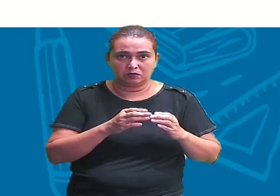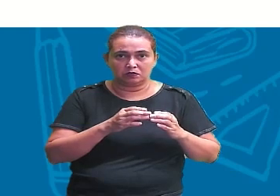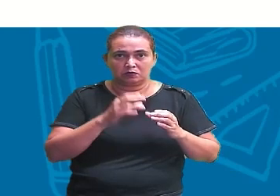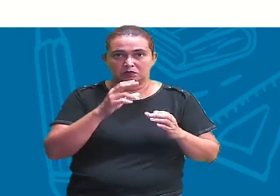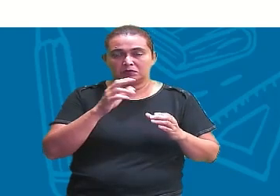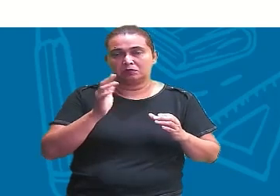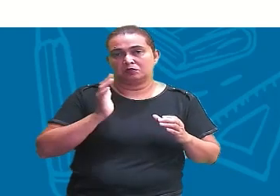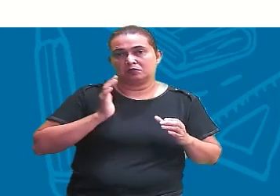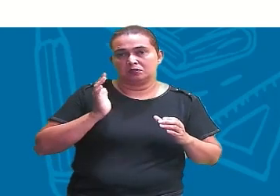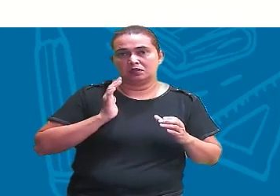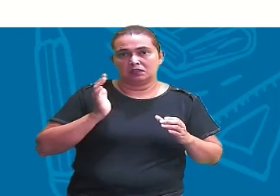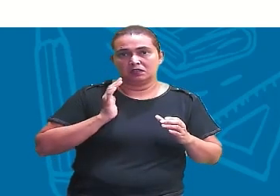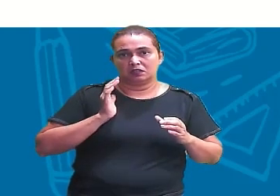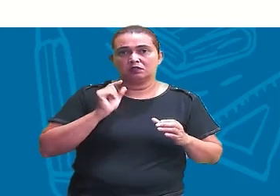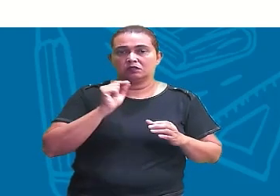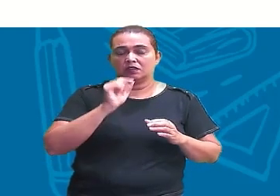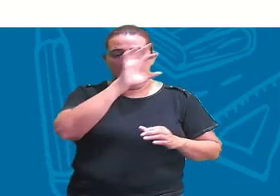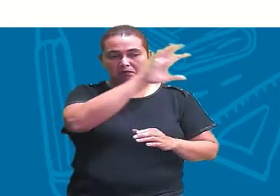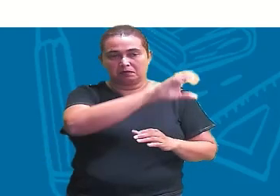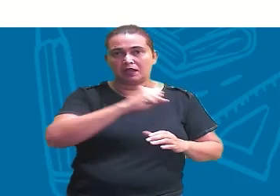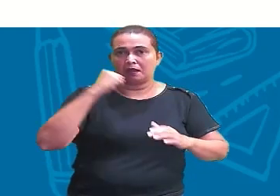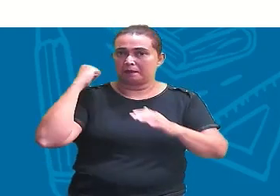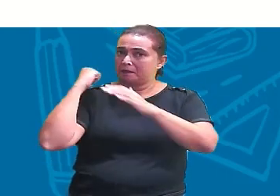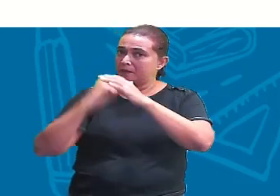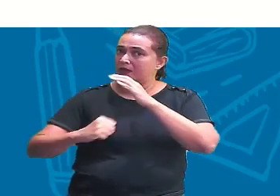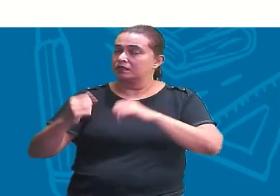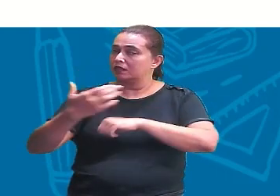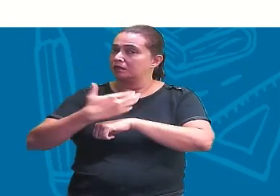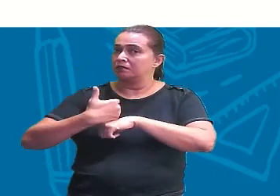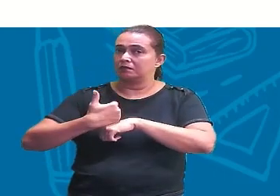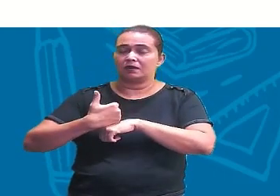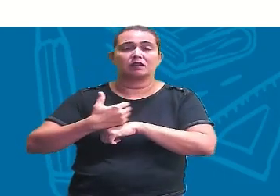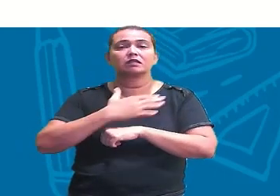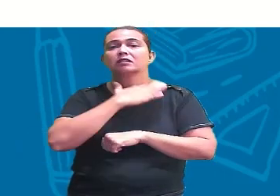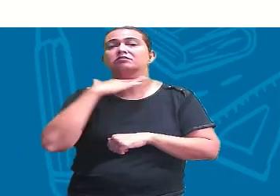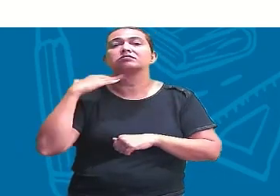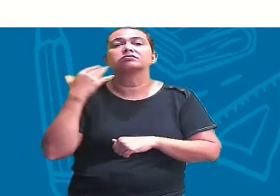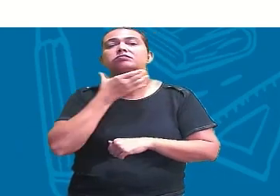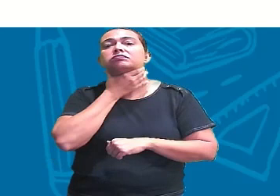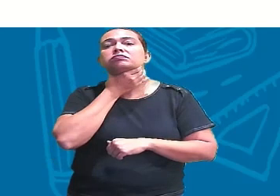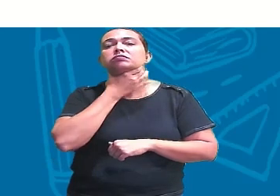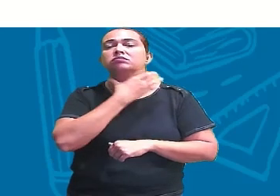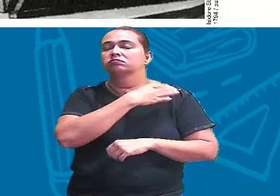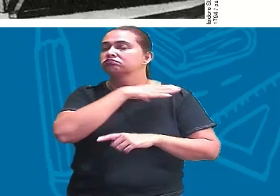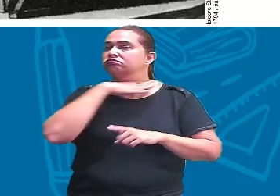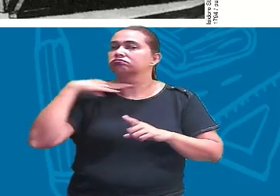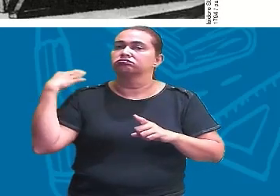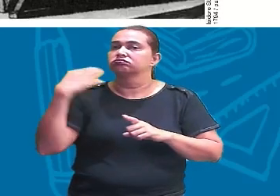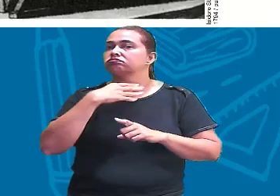executados, né, em praça pública. Né? Eles vão ter sua cabeça cortada também.